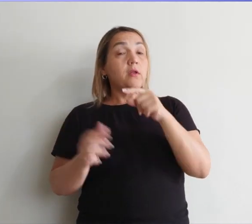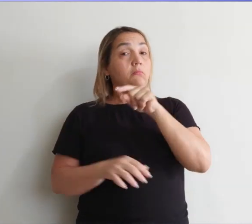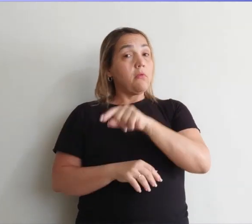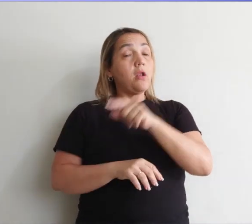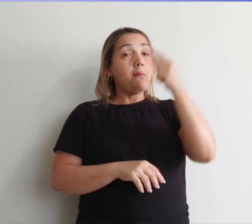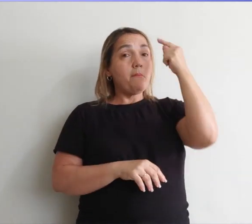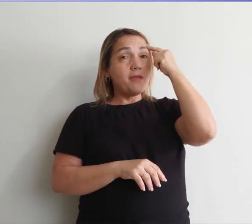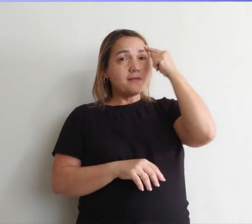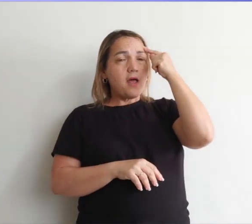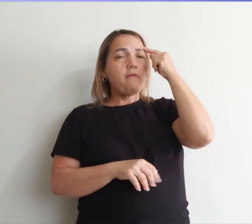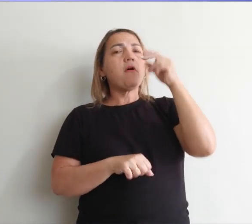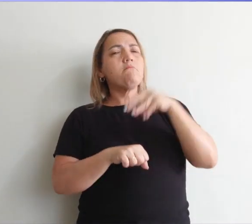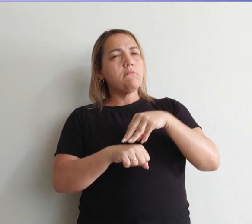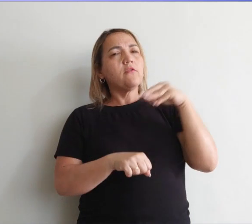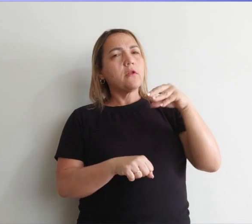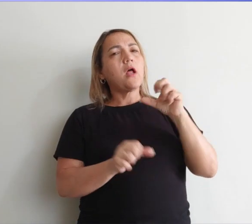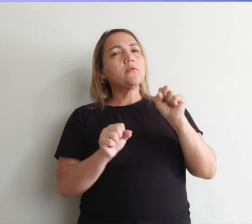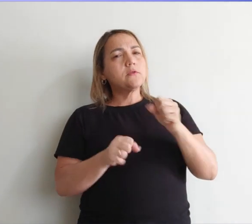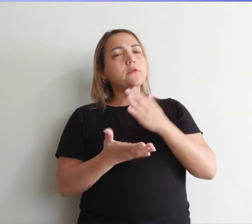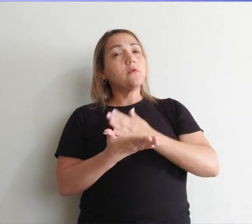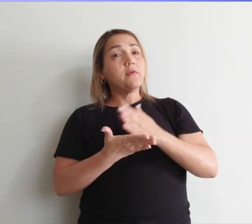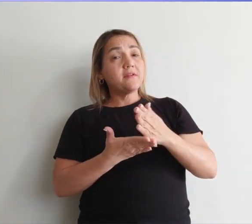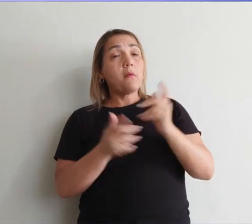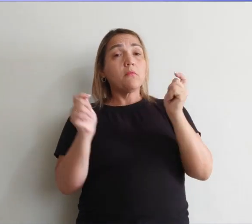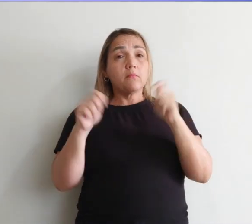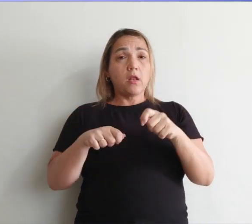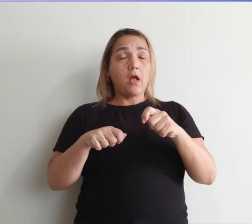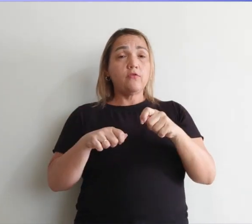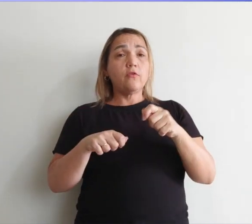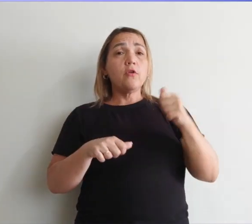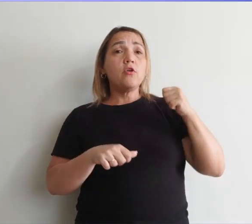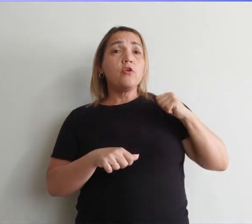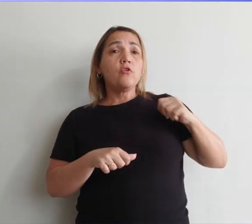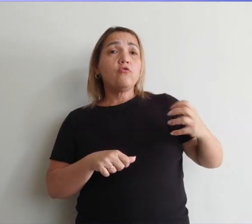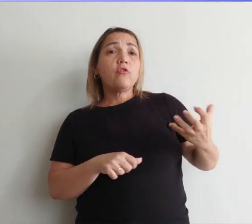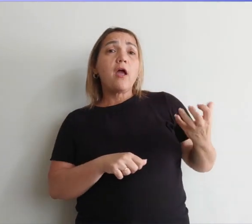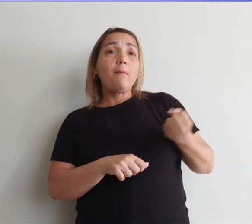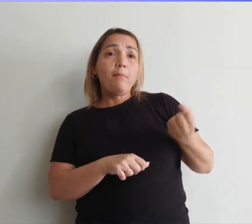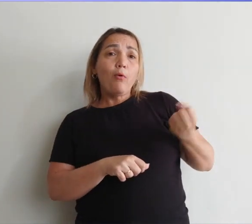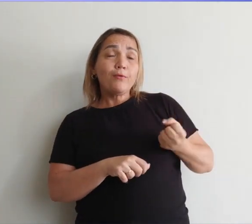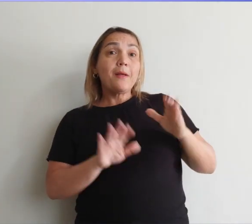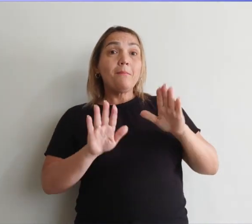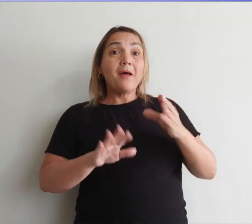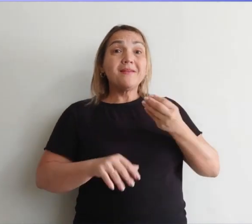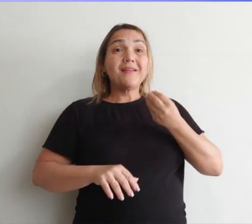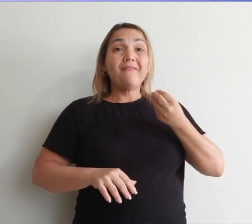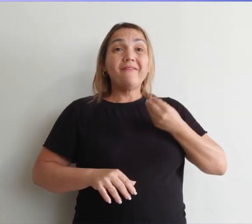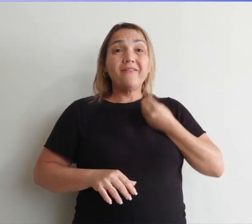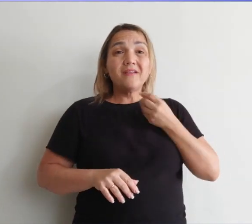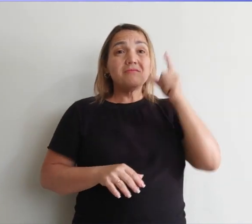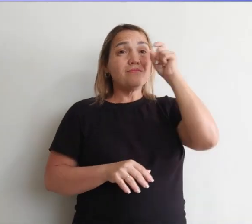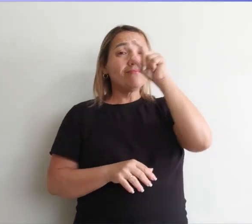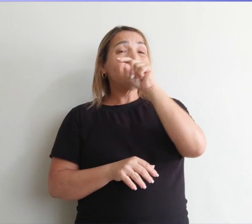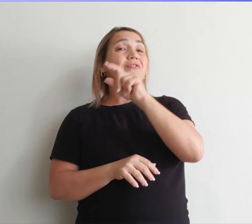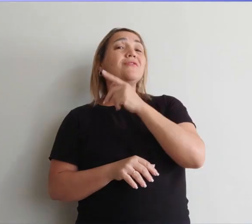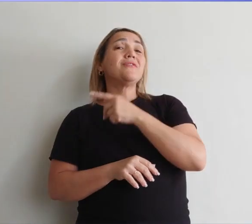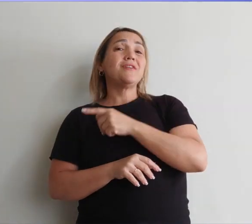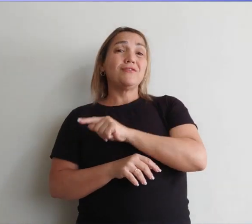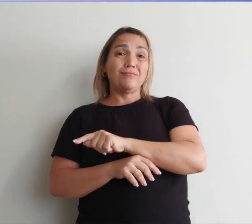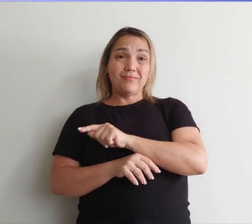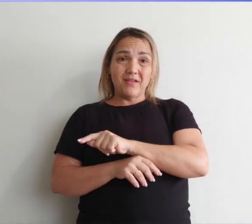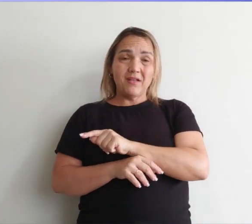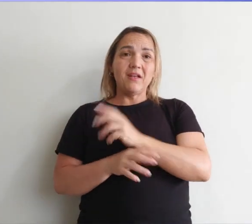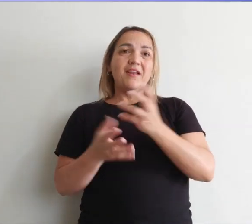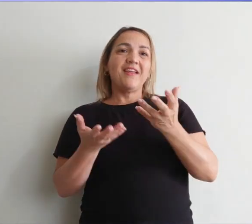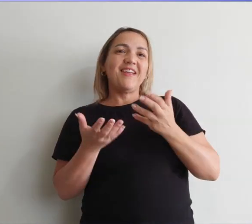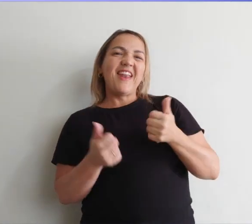eu pensava realmente já entrar no mestrado, e com possibilidade de ganhar a bolsa. Mas como eu tinha uma vida muito complicada, eu